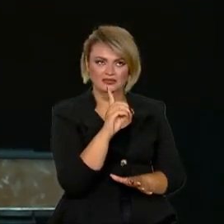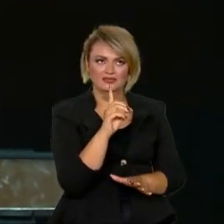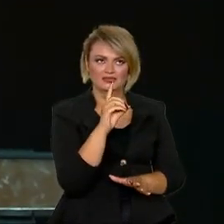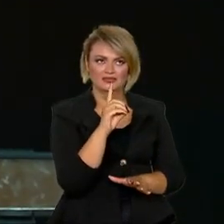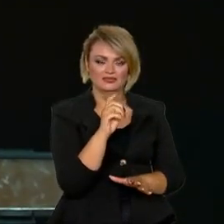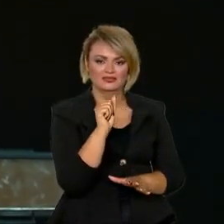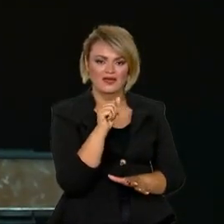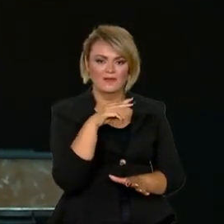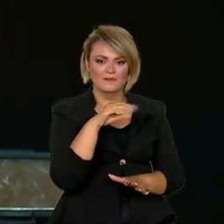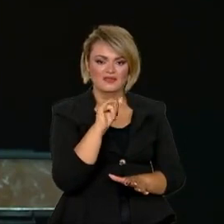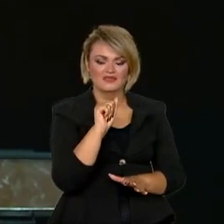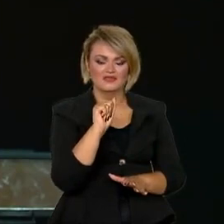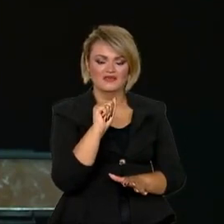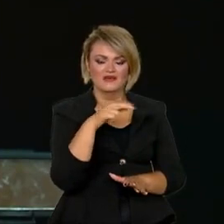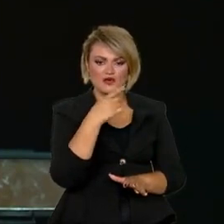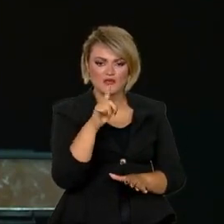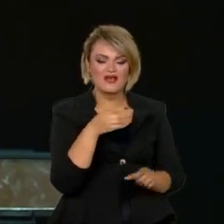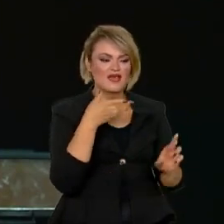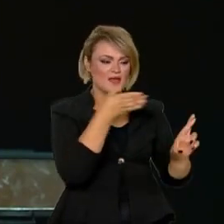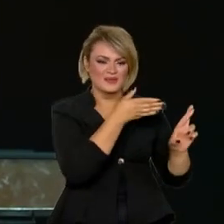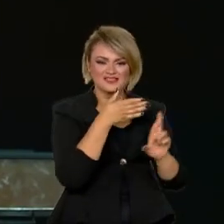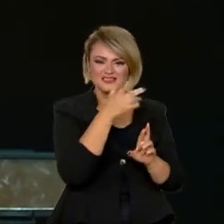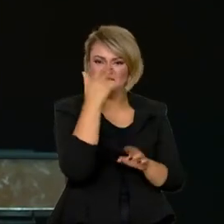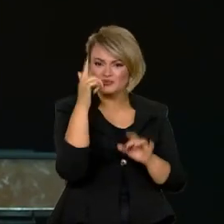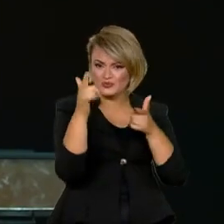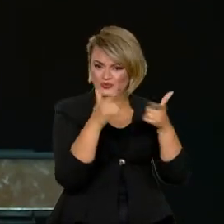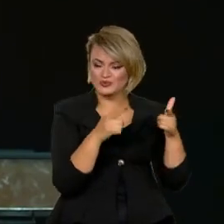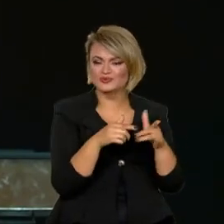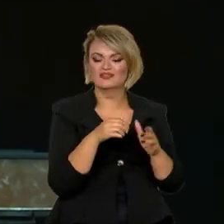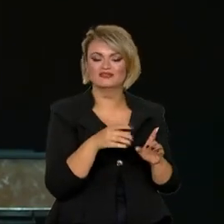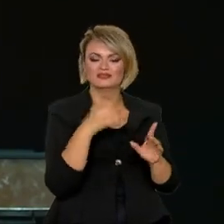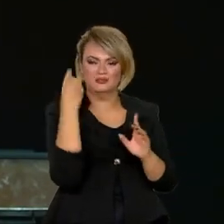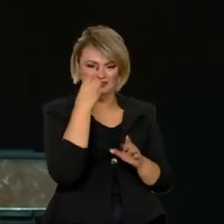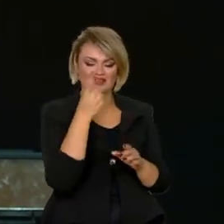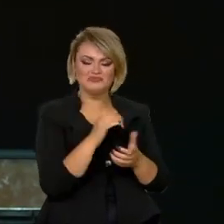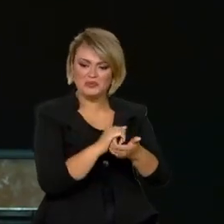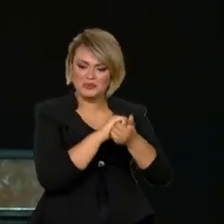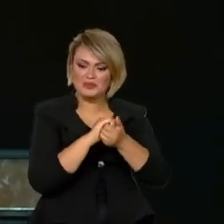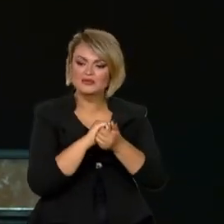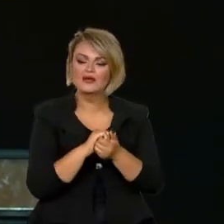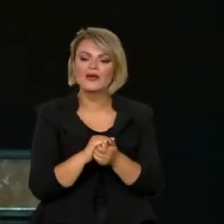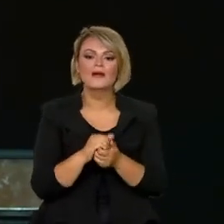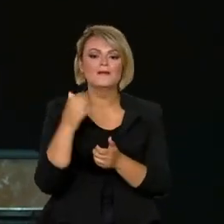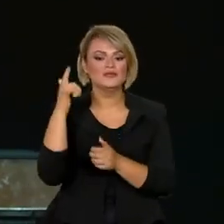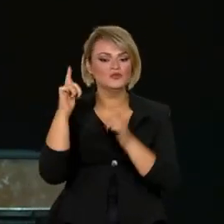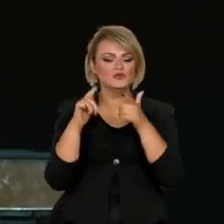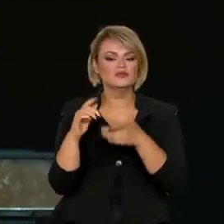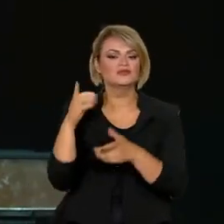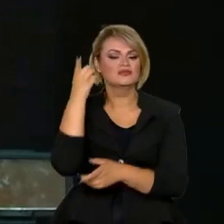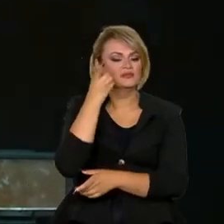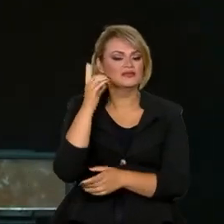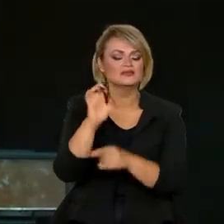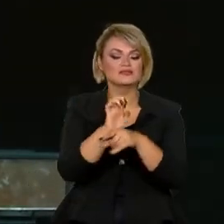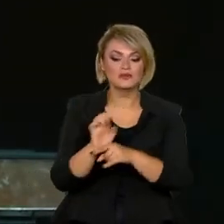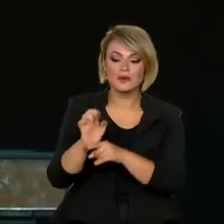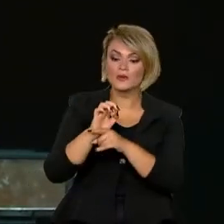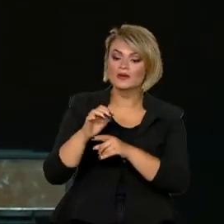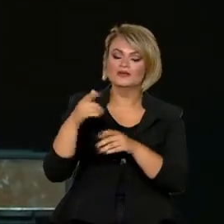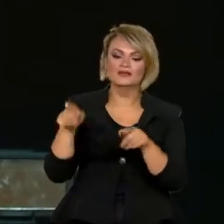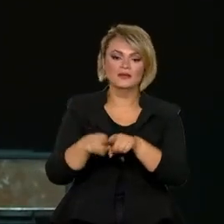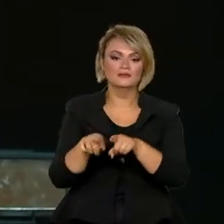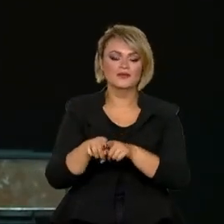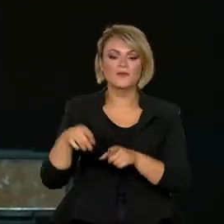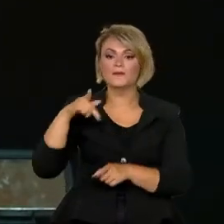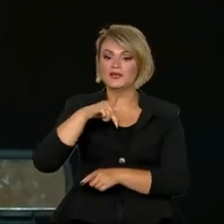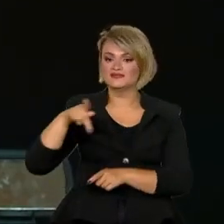federais aqui nos acompanham hoje. E cumprimentando também todos os deputados estaduais, eu cumprimento o presidente